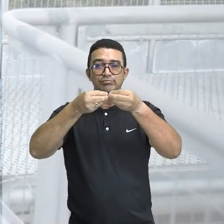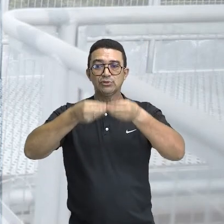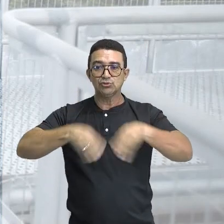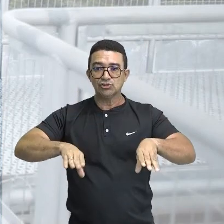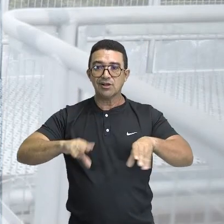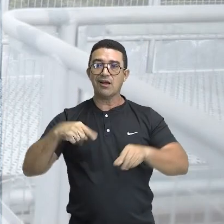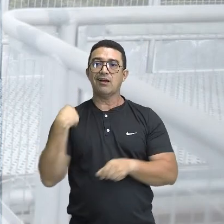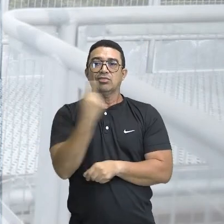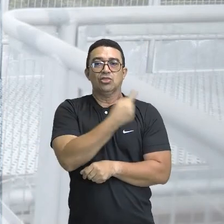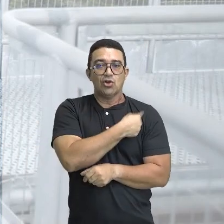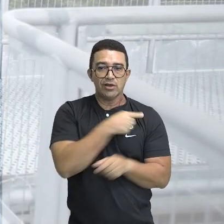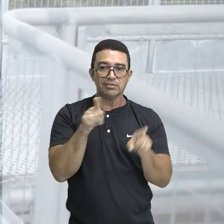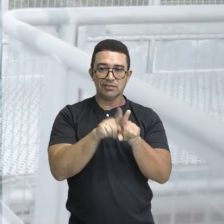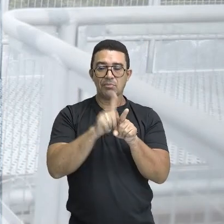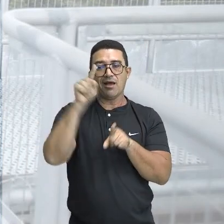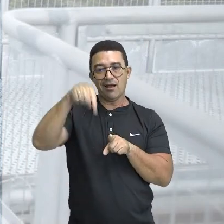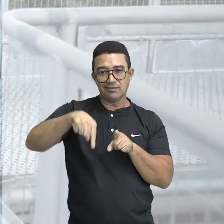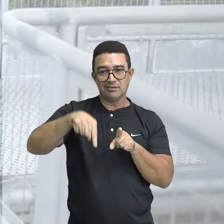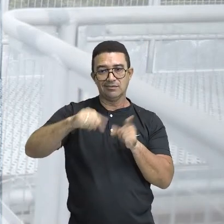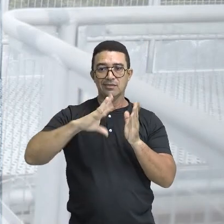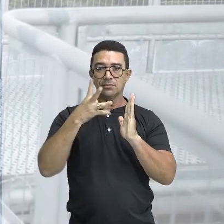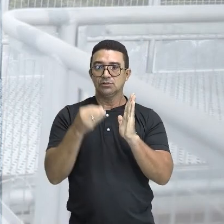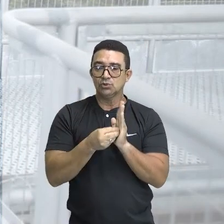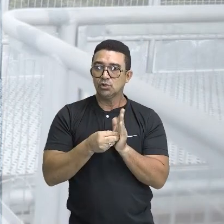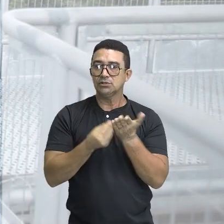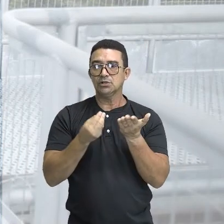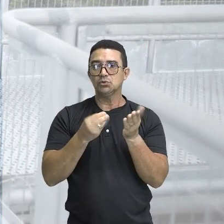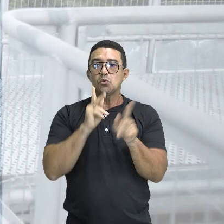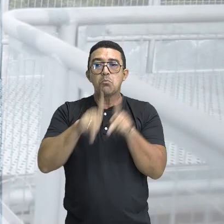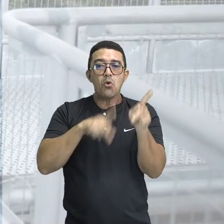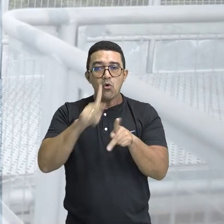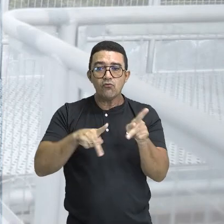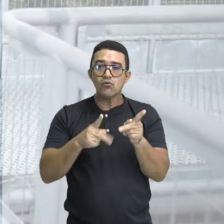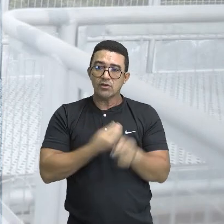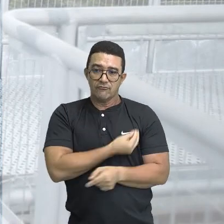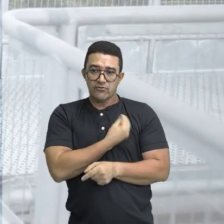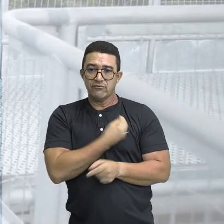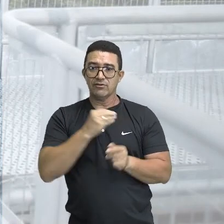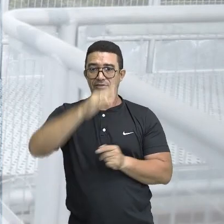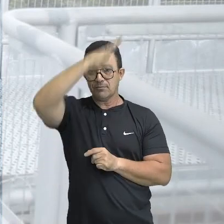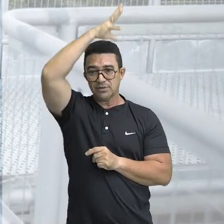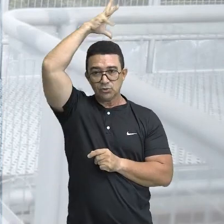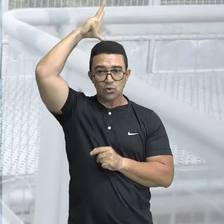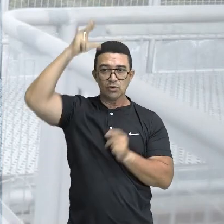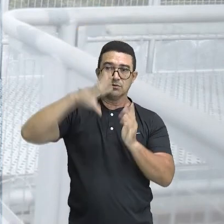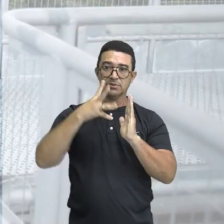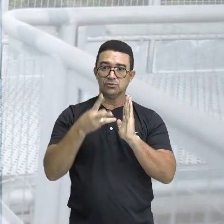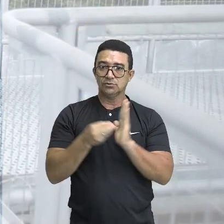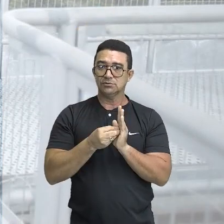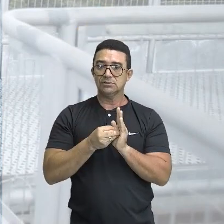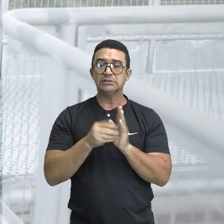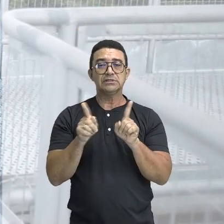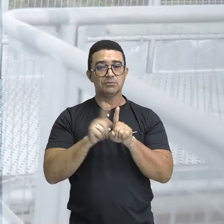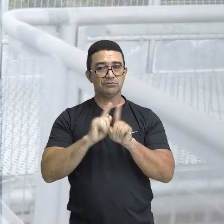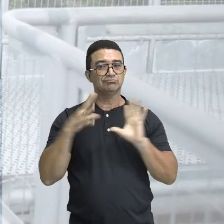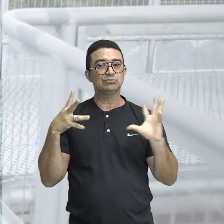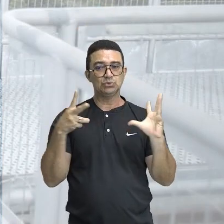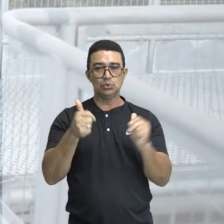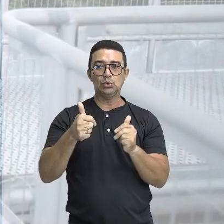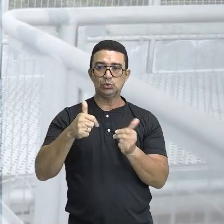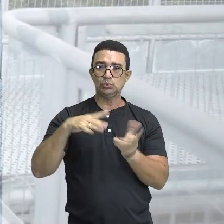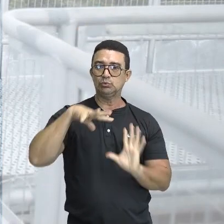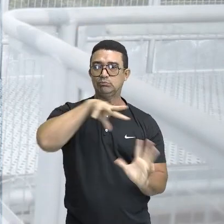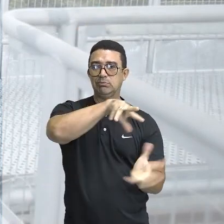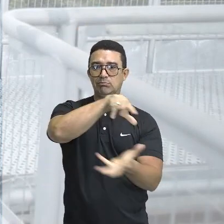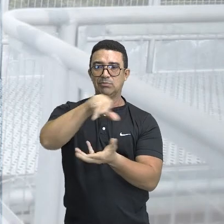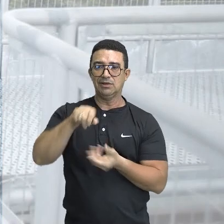nós, aqui na Amazônia, os povos amazônidas, mas também todo o planeta. E aí você